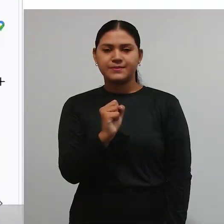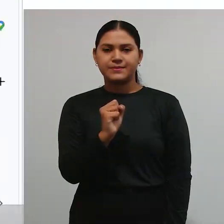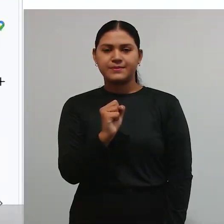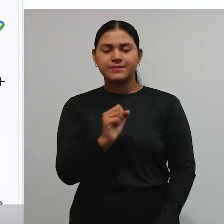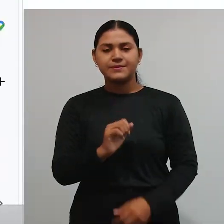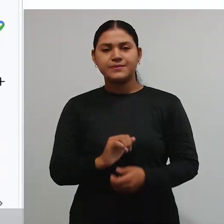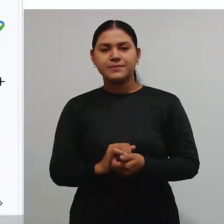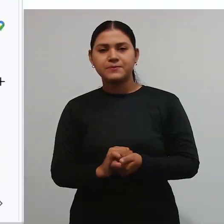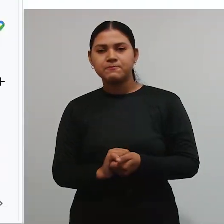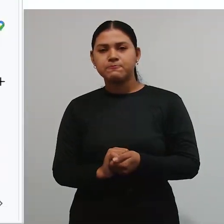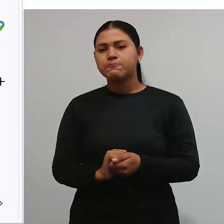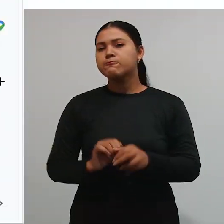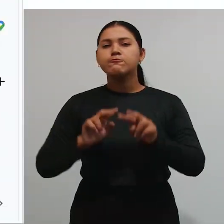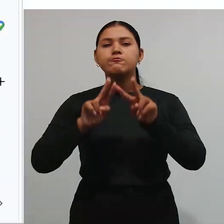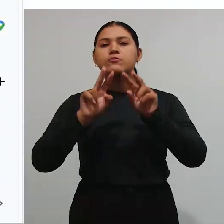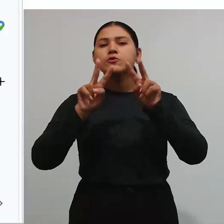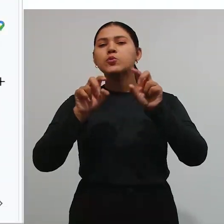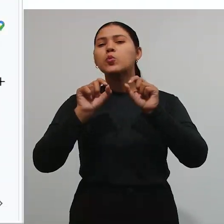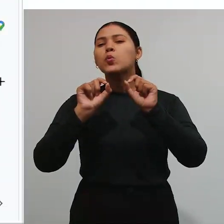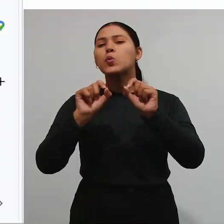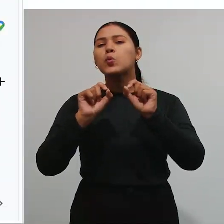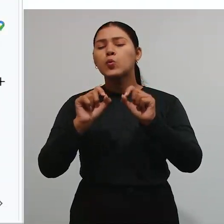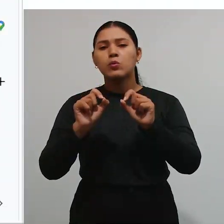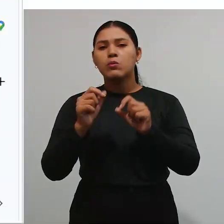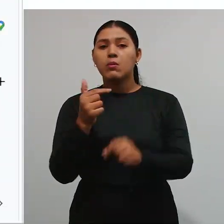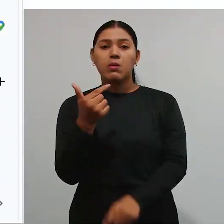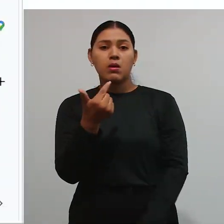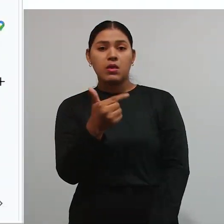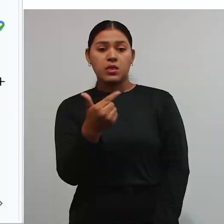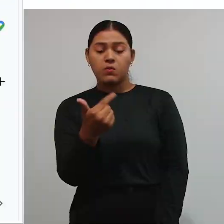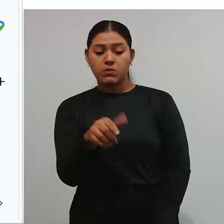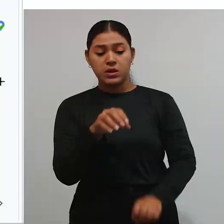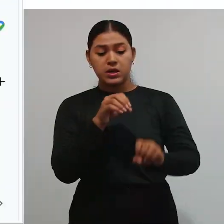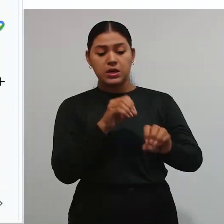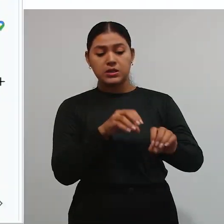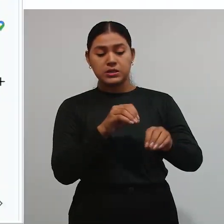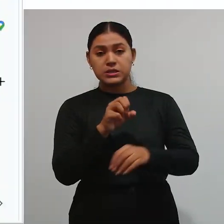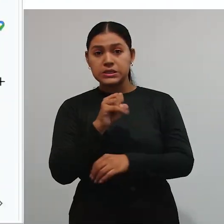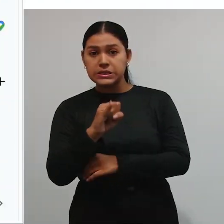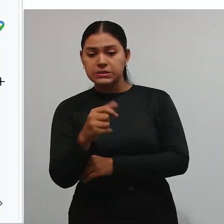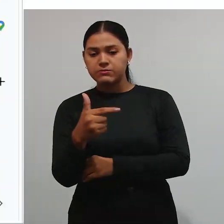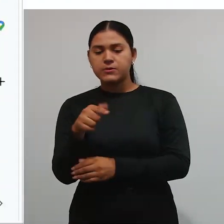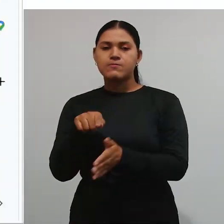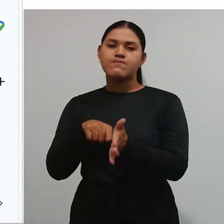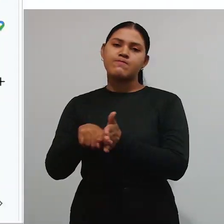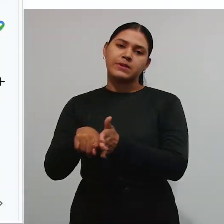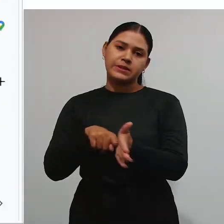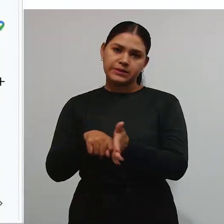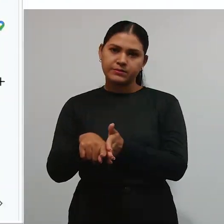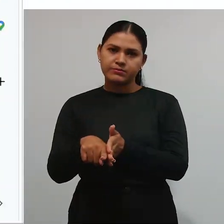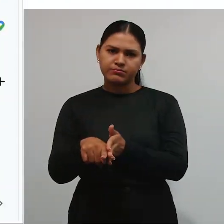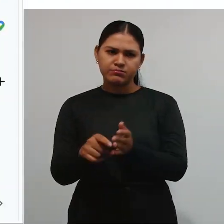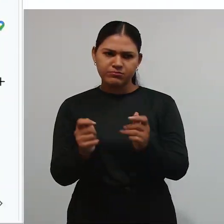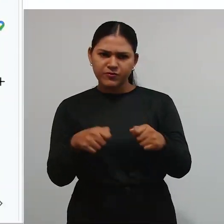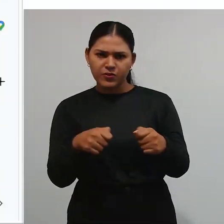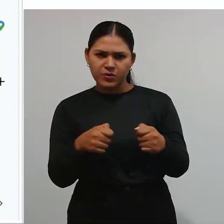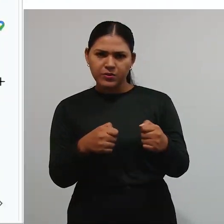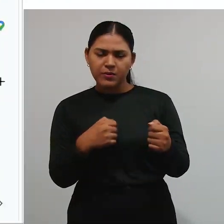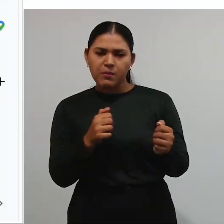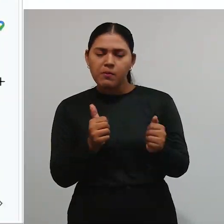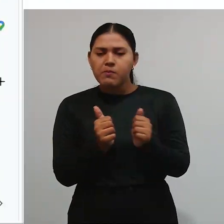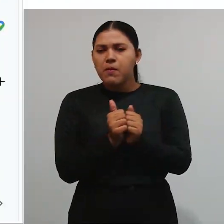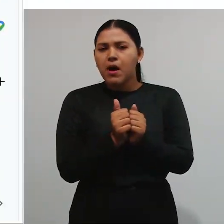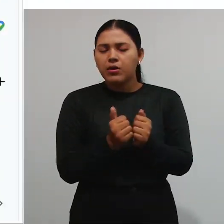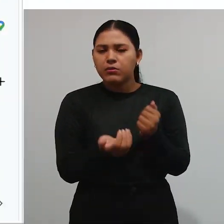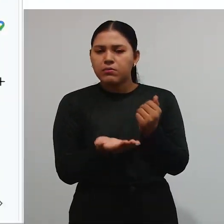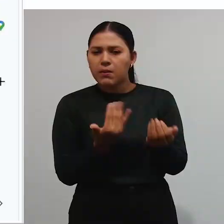sobre o fato de que não há ensino sem pesquisa, né? Então, aqui eu estou conversando com o Paulinho está meu best aqui,